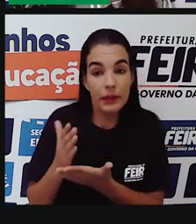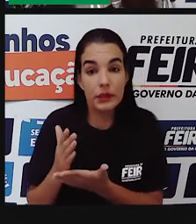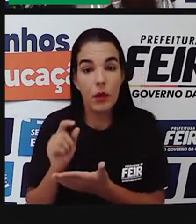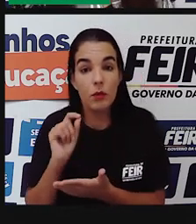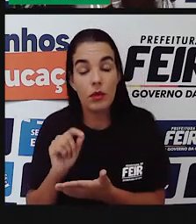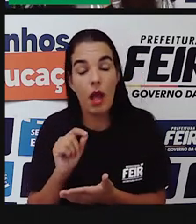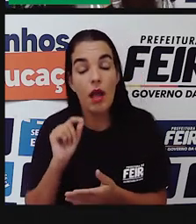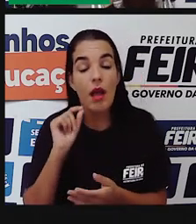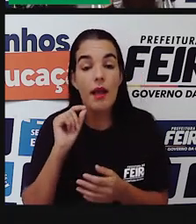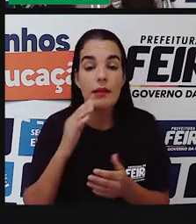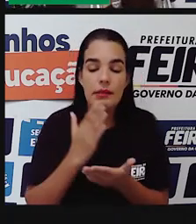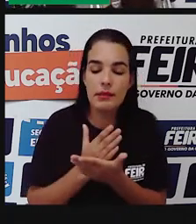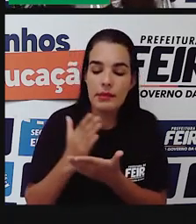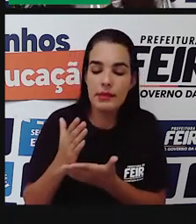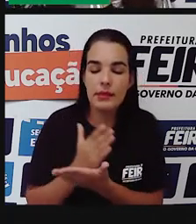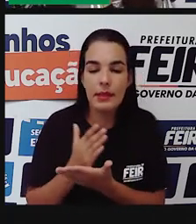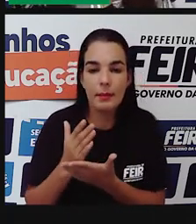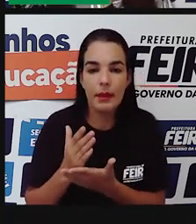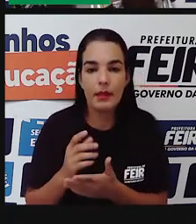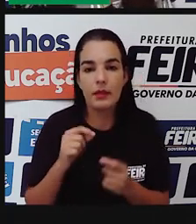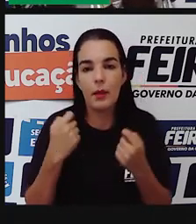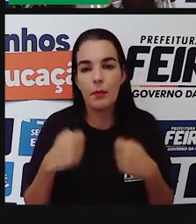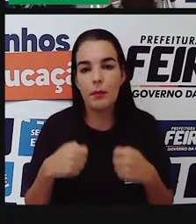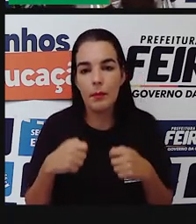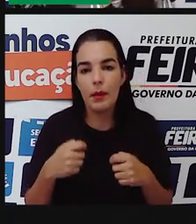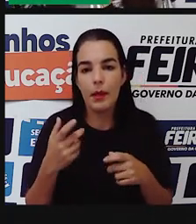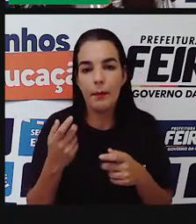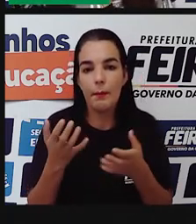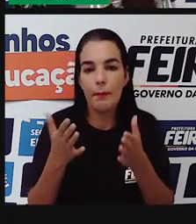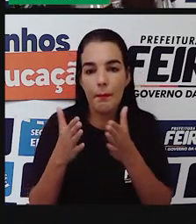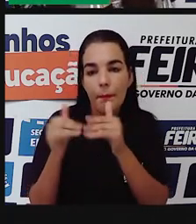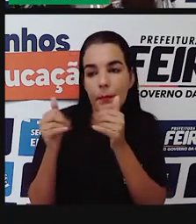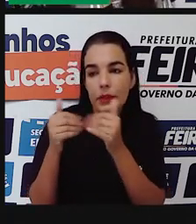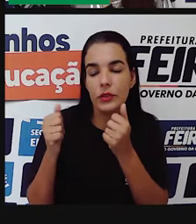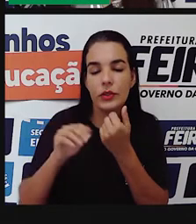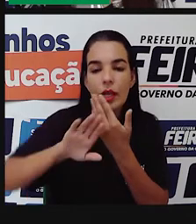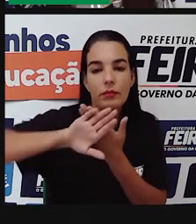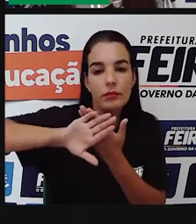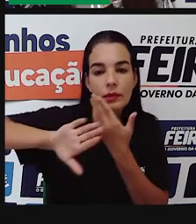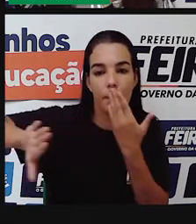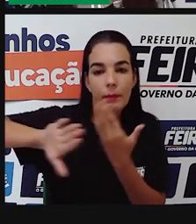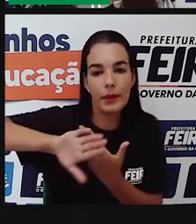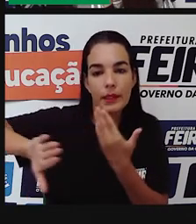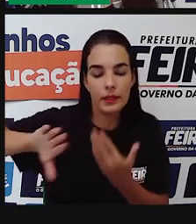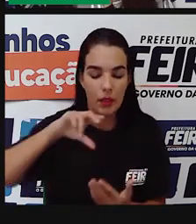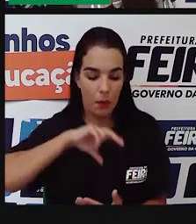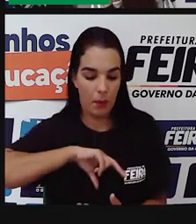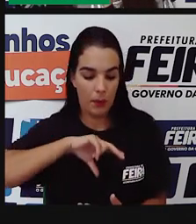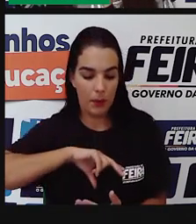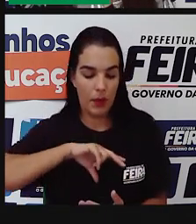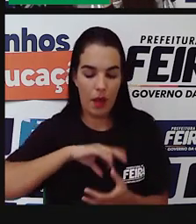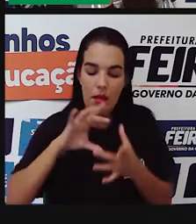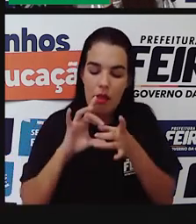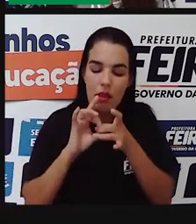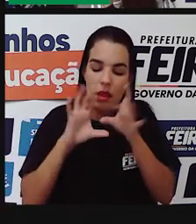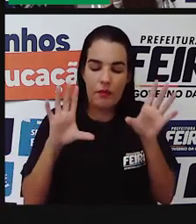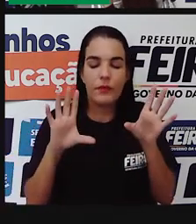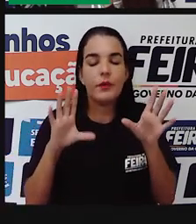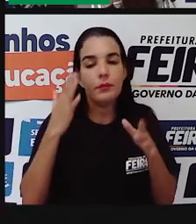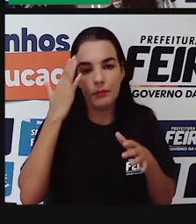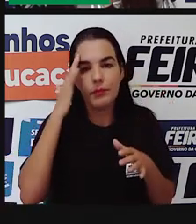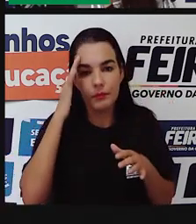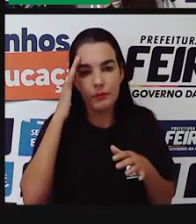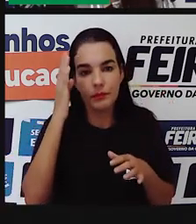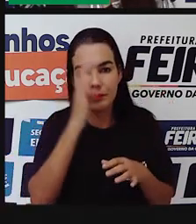emancipacionistas, ou chamadas de separatistas, porque visavam a independência. Nós tivemos